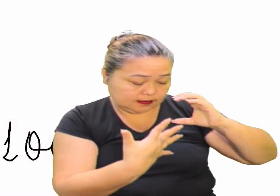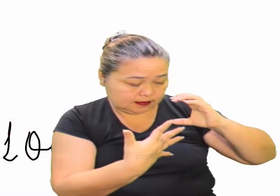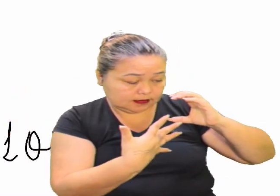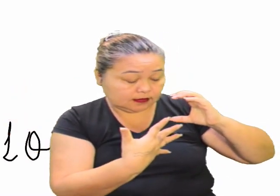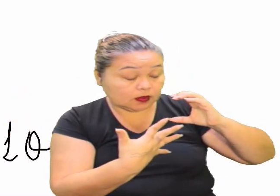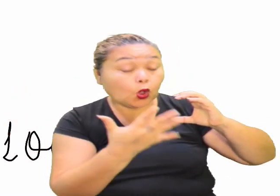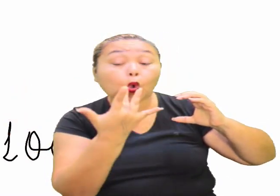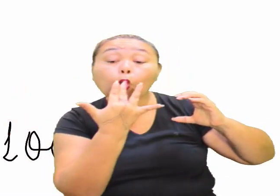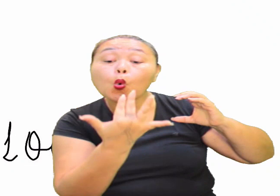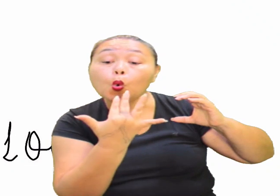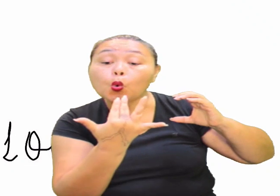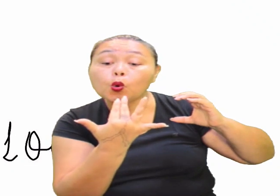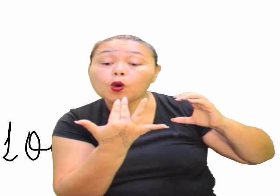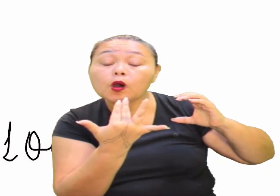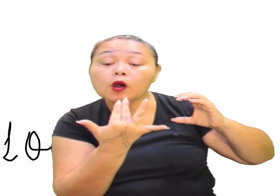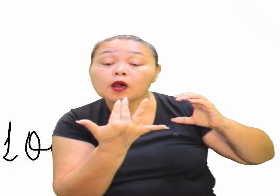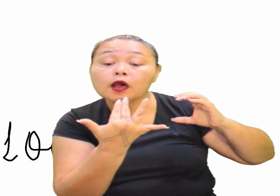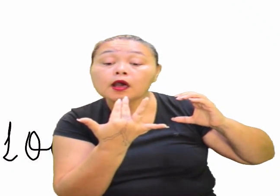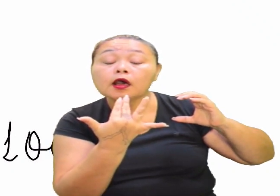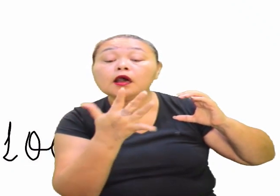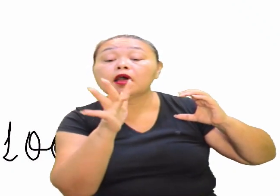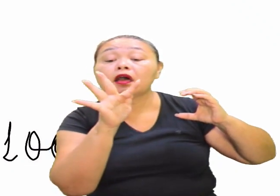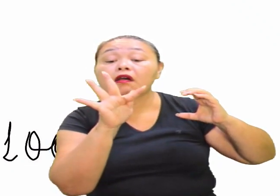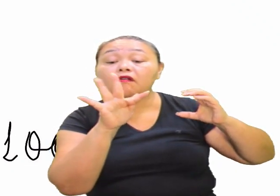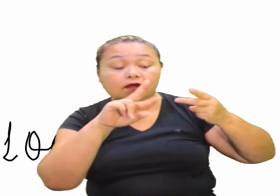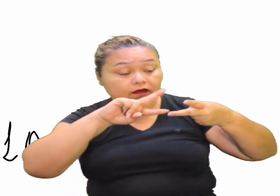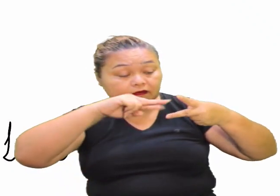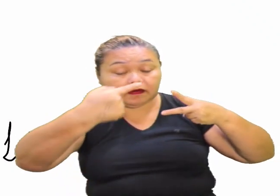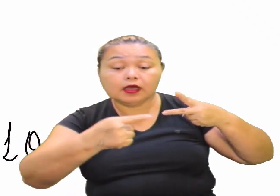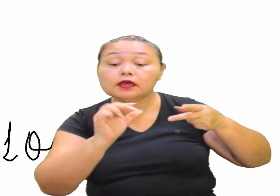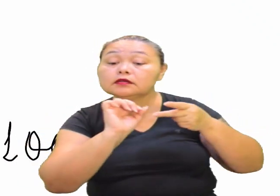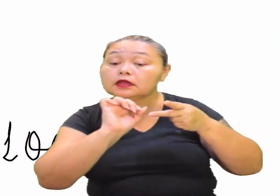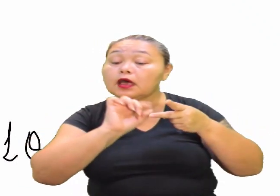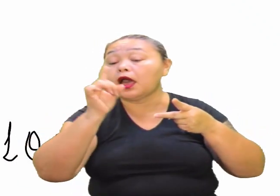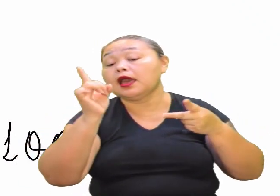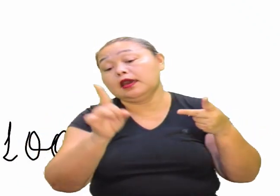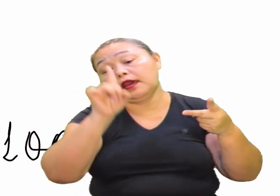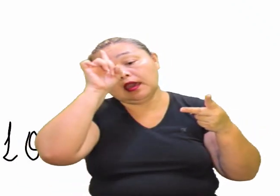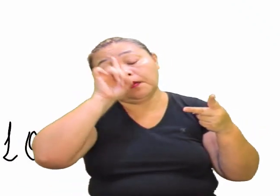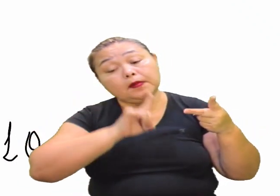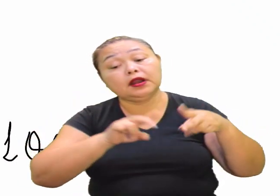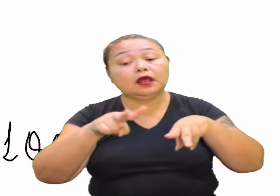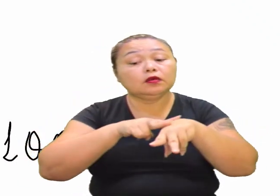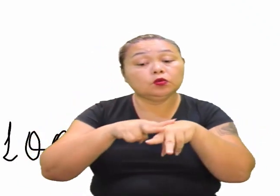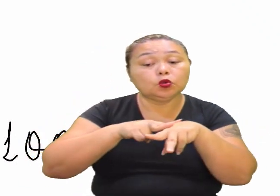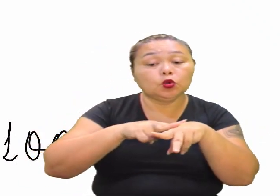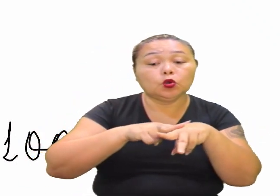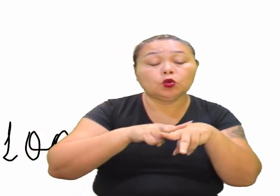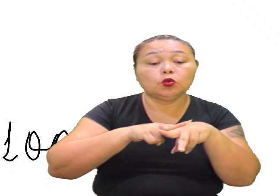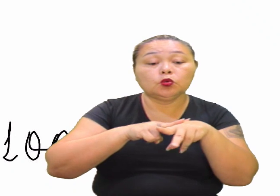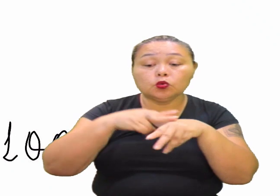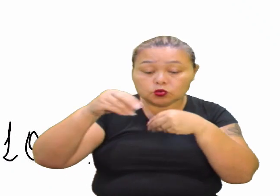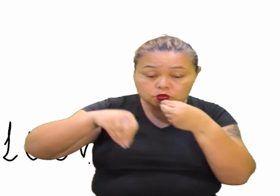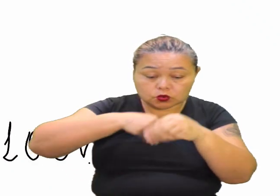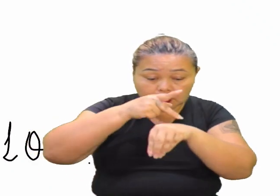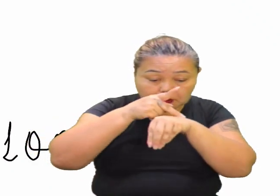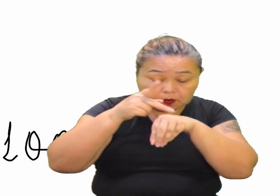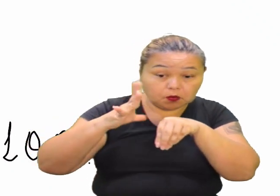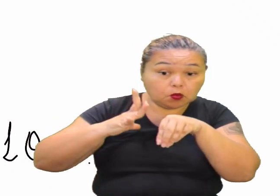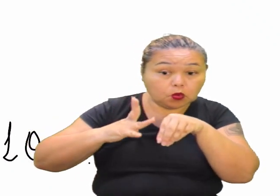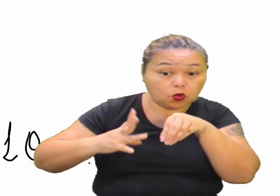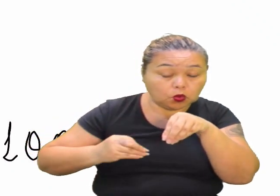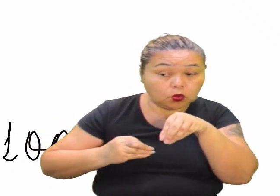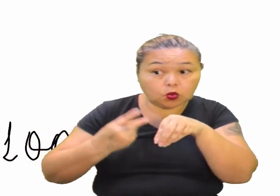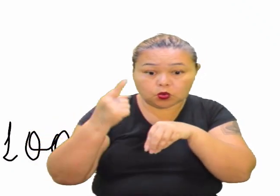caráter? Cor. Qual é o fenótipo? Amarelo e verde. Toda vez que eu cruzo puros, um